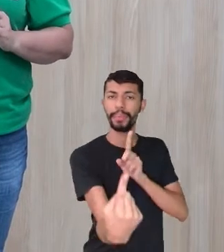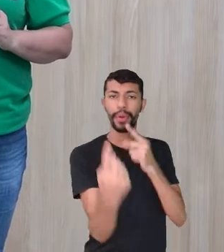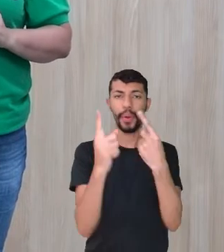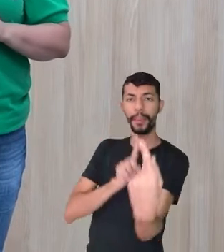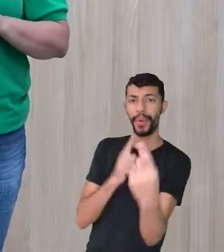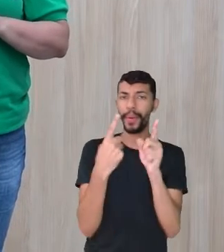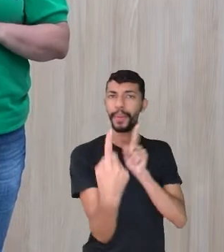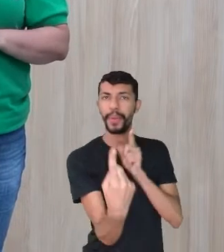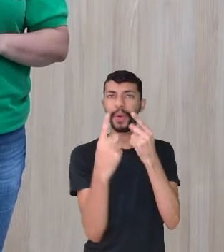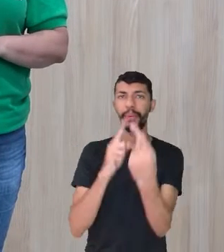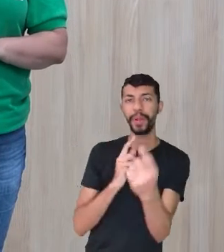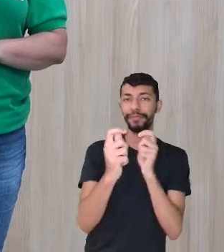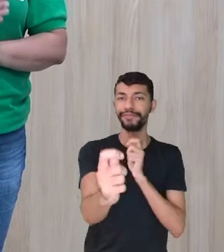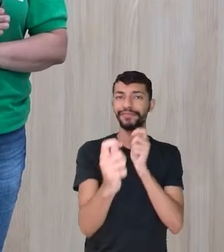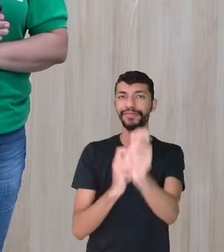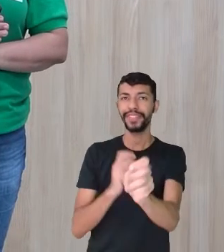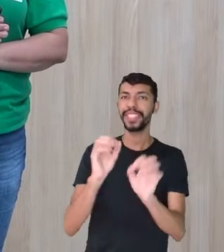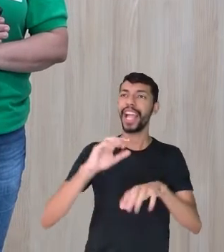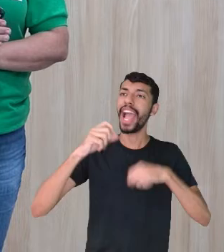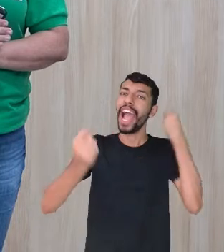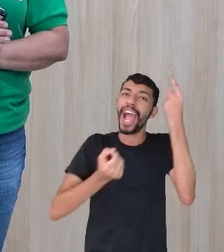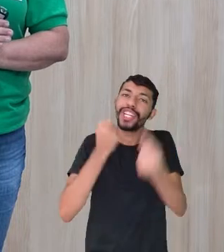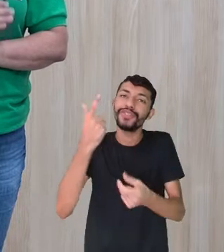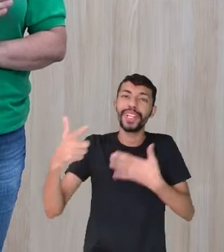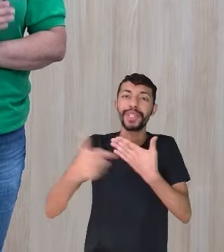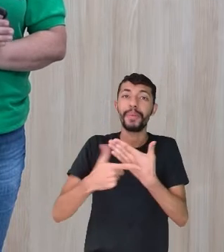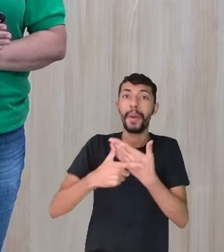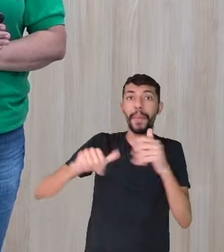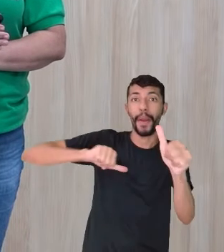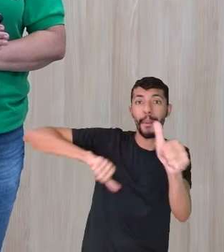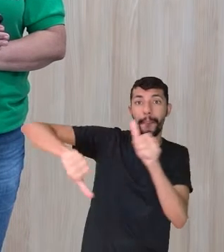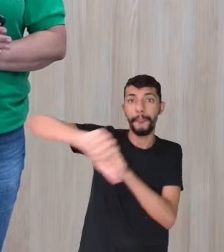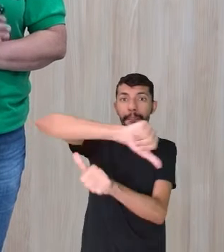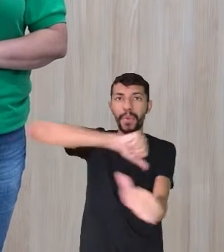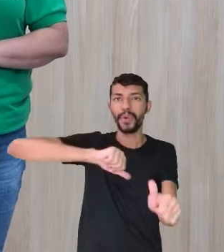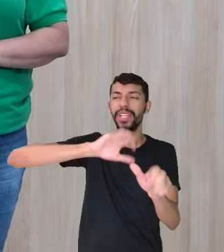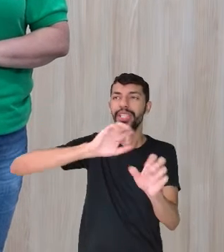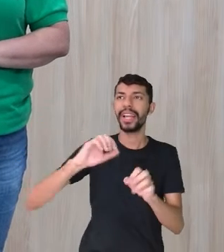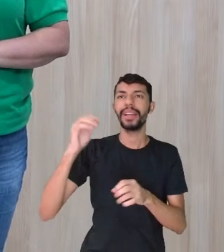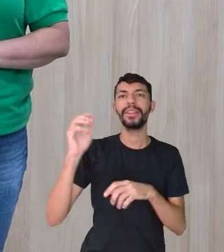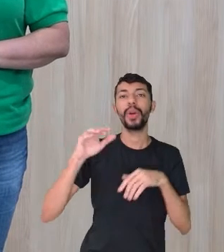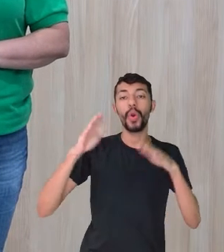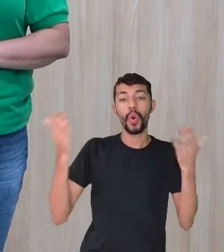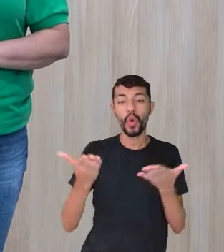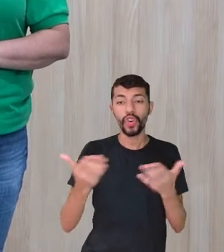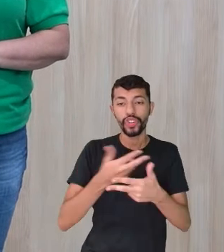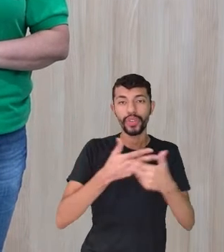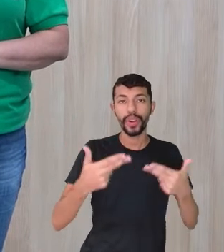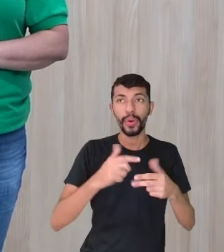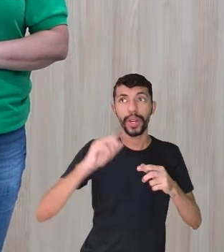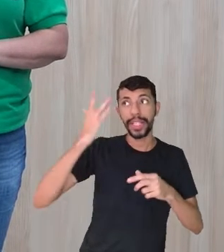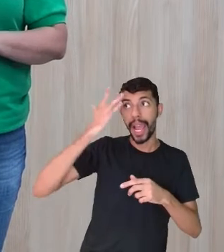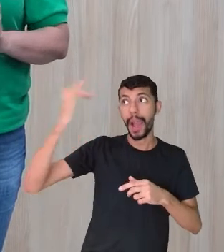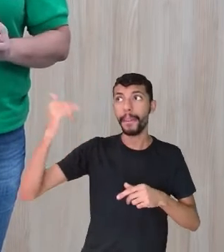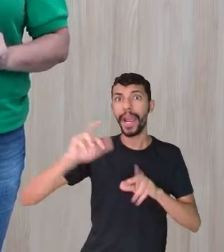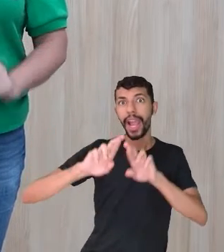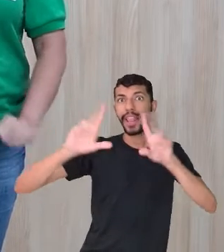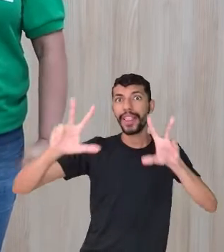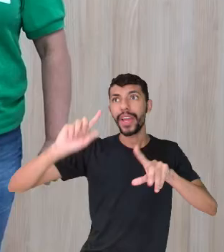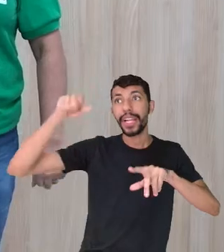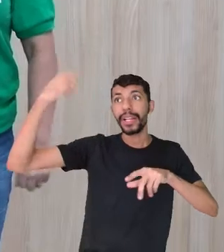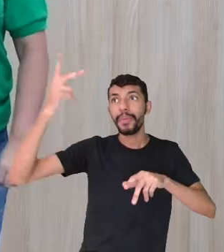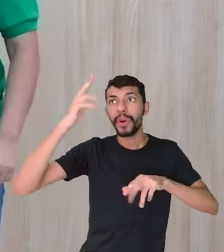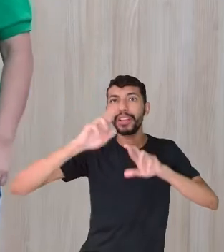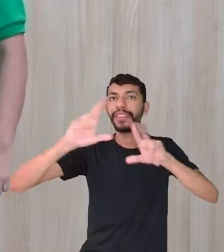a vida, às vezes a gente muda de papel, né? Estamos hoje fazendo algo, amanhã estamos fazendo outro papel e é